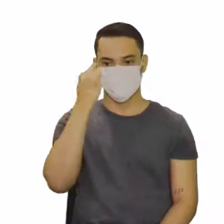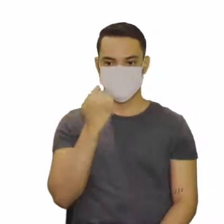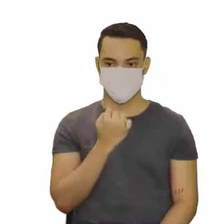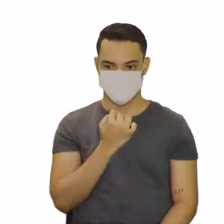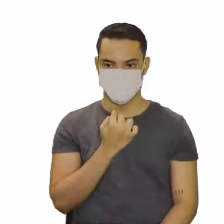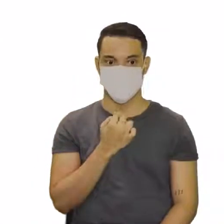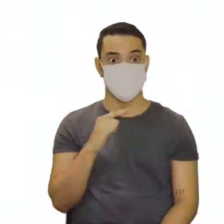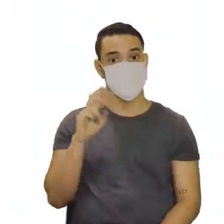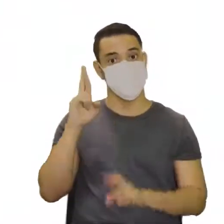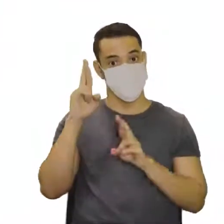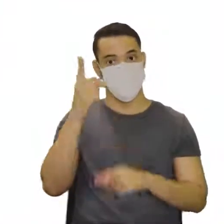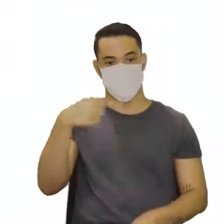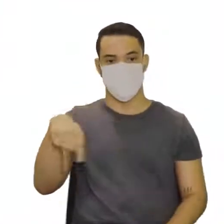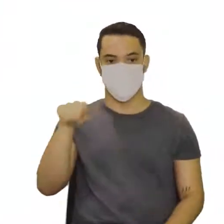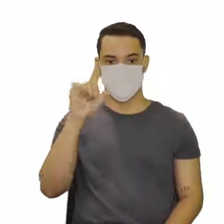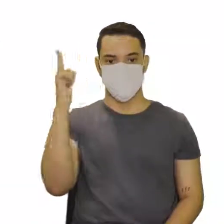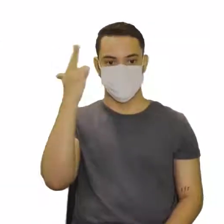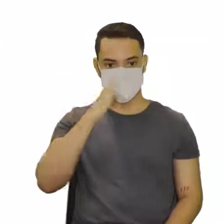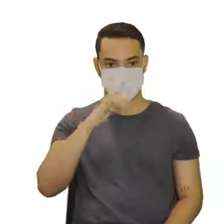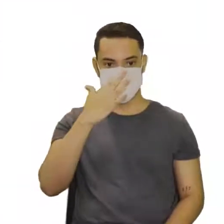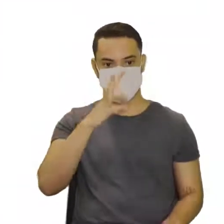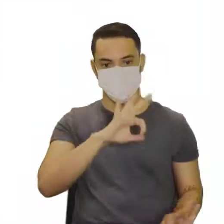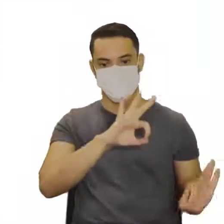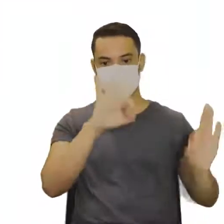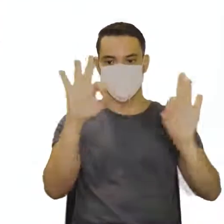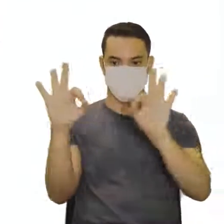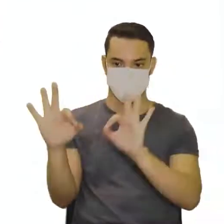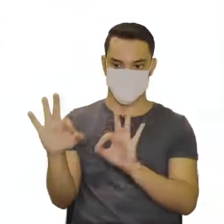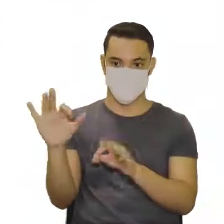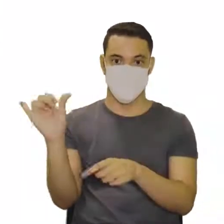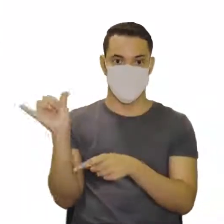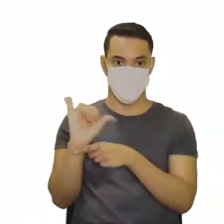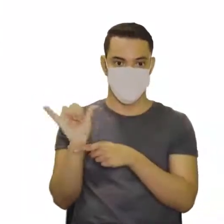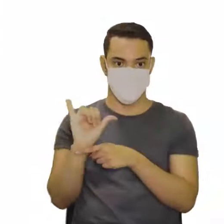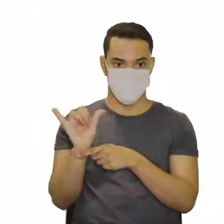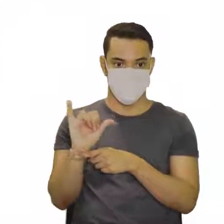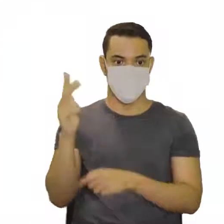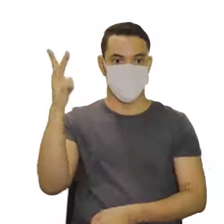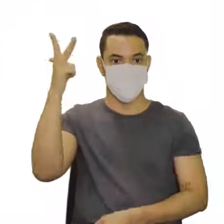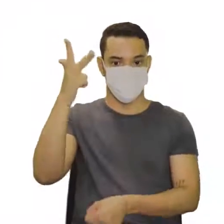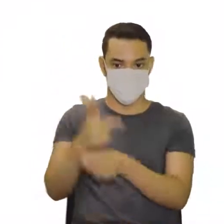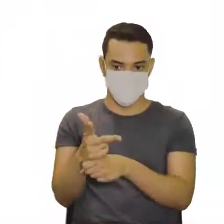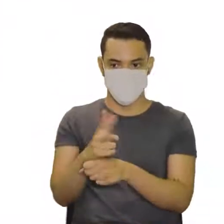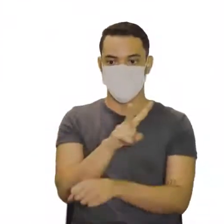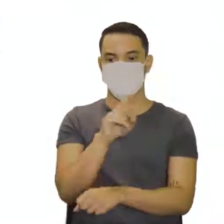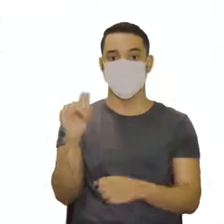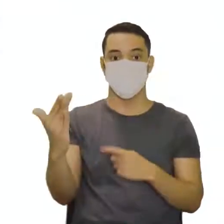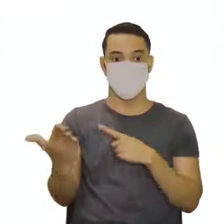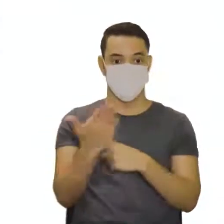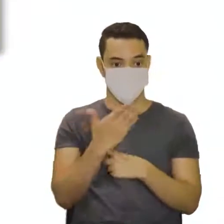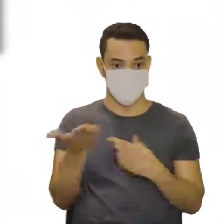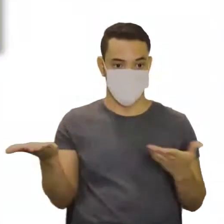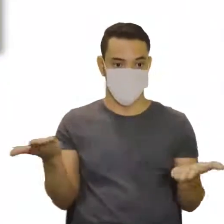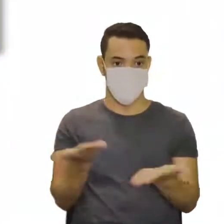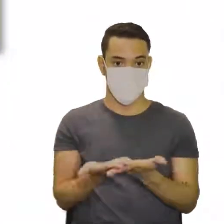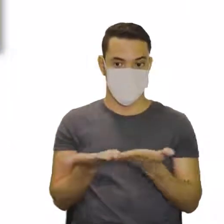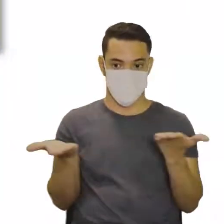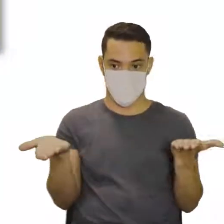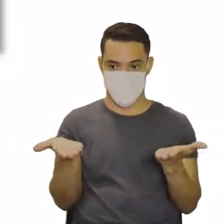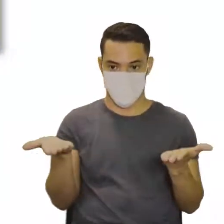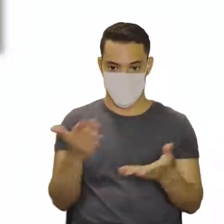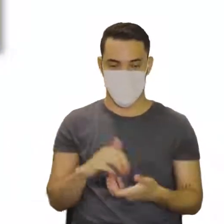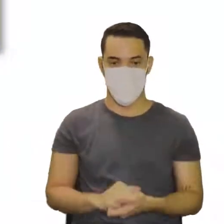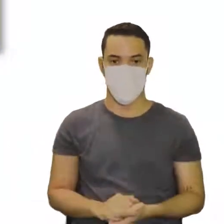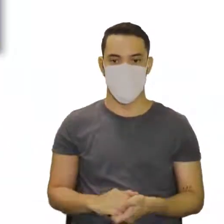espero que vocês tenham conseguido assistir a esse vídeo, tá? Que ele vai ser útil para nossa aula de hoje. Bom, eu